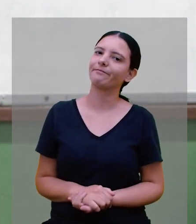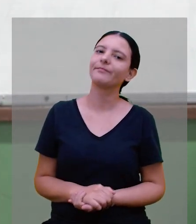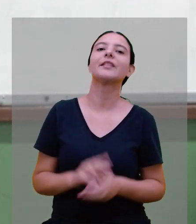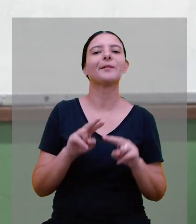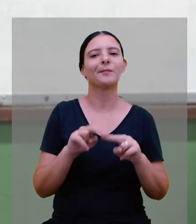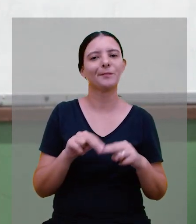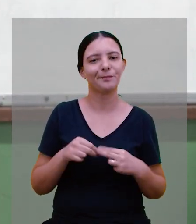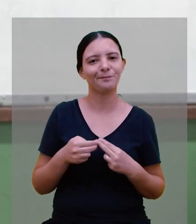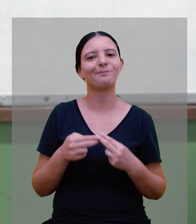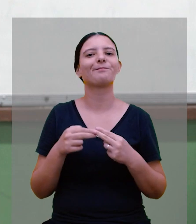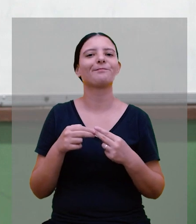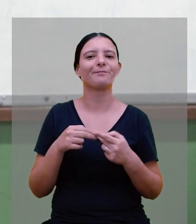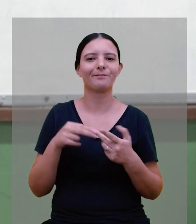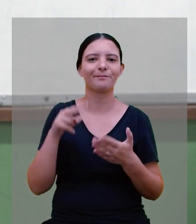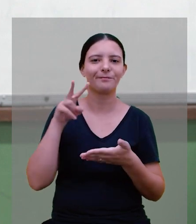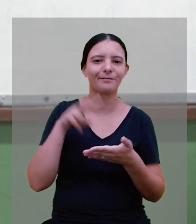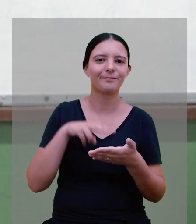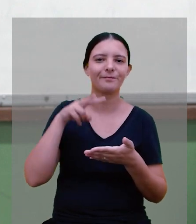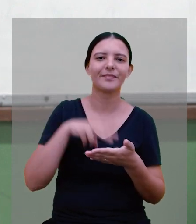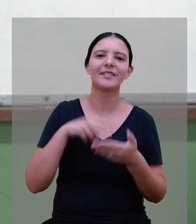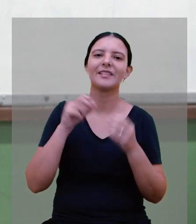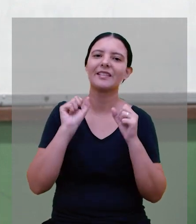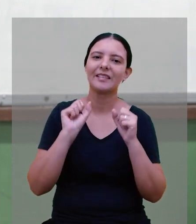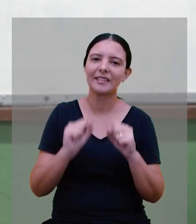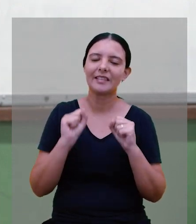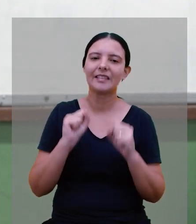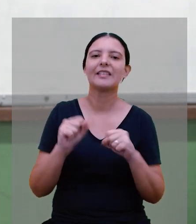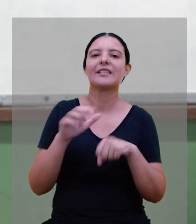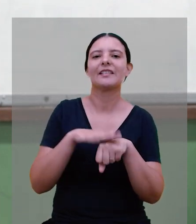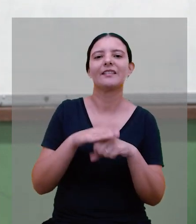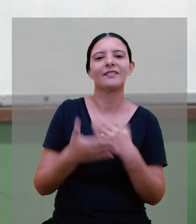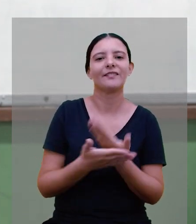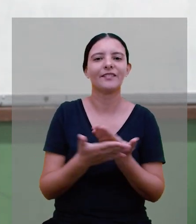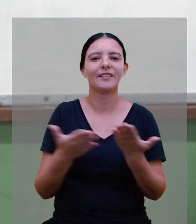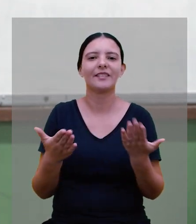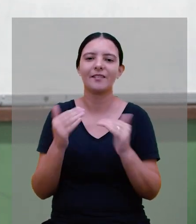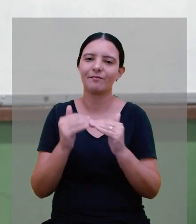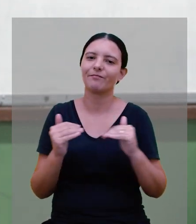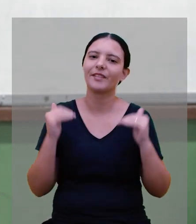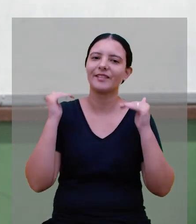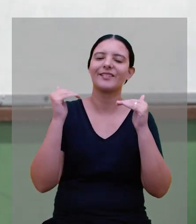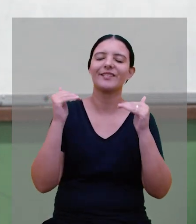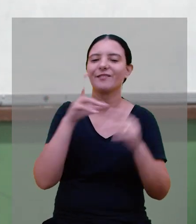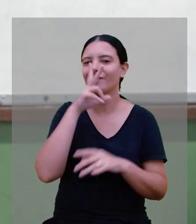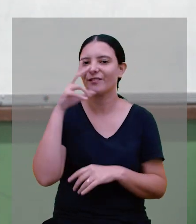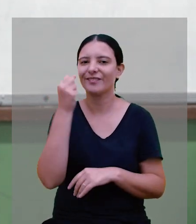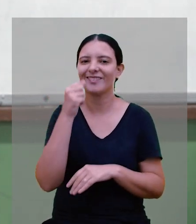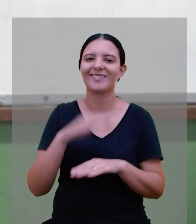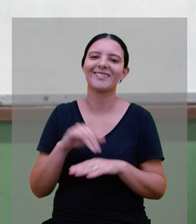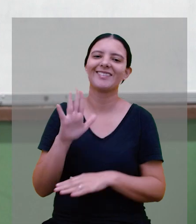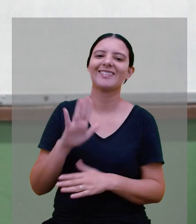por isso que a leitura pode fazer vocês maiores,